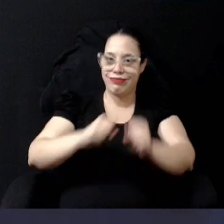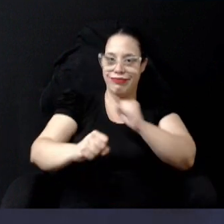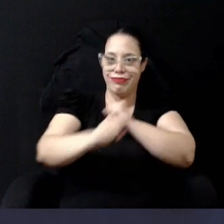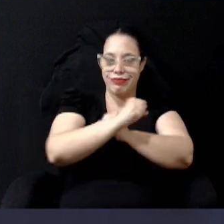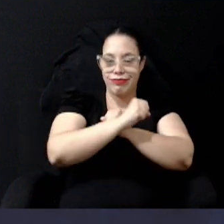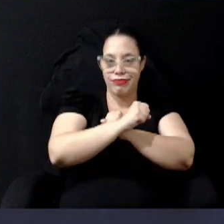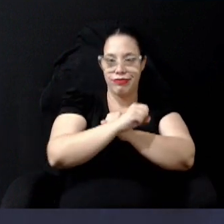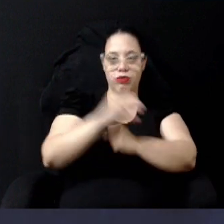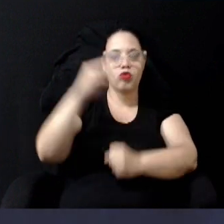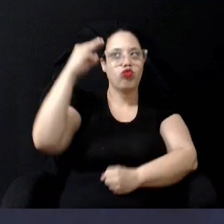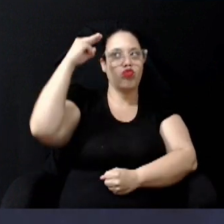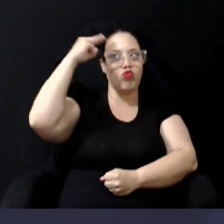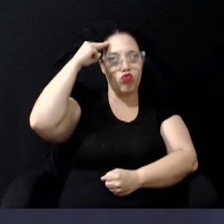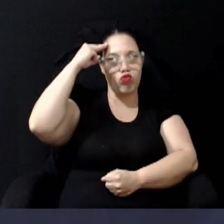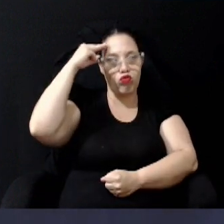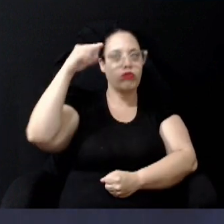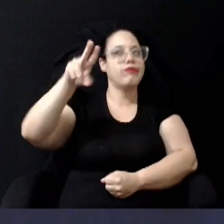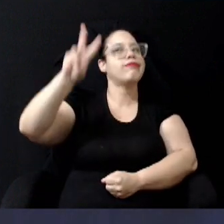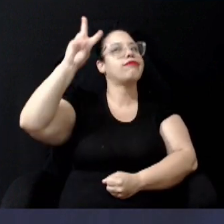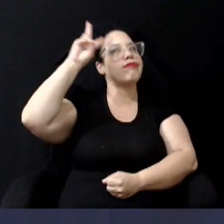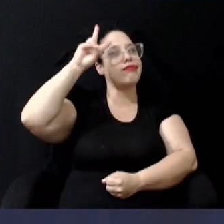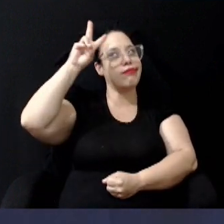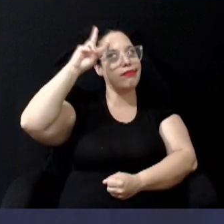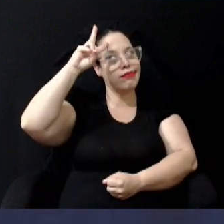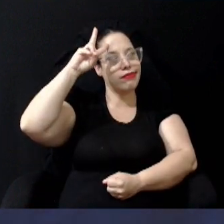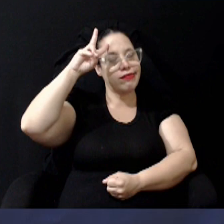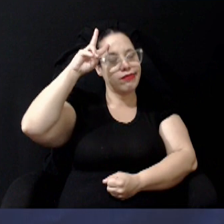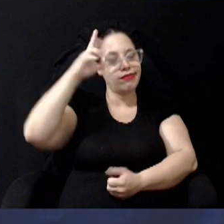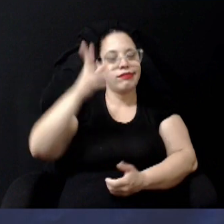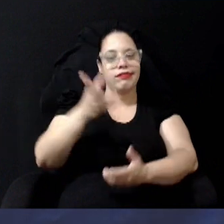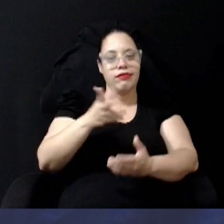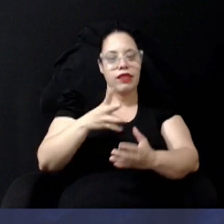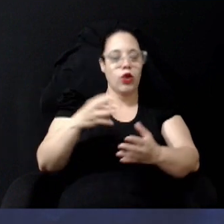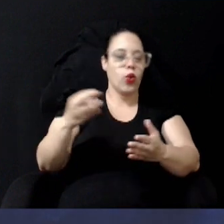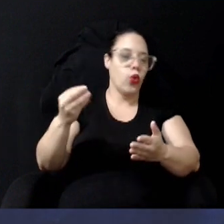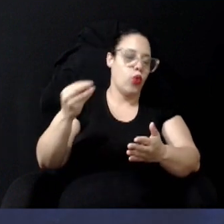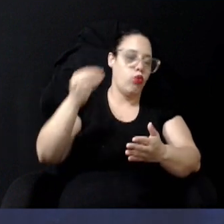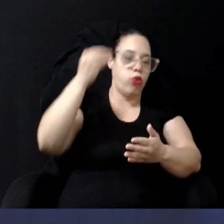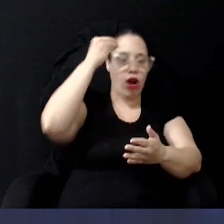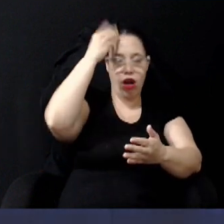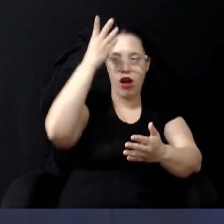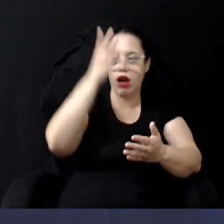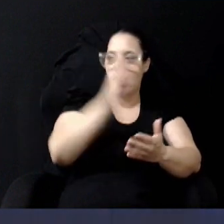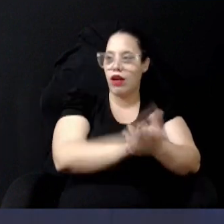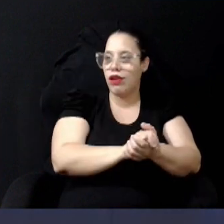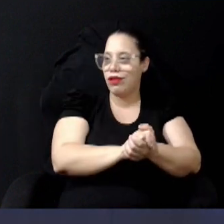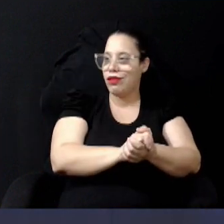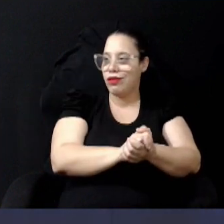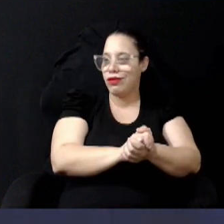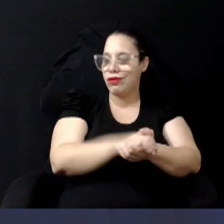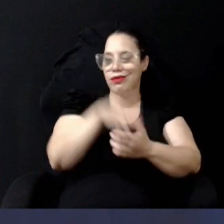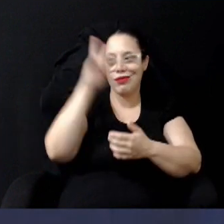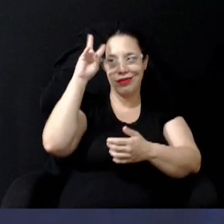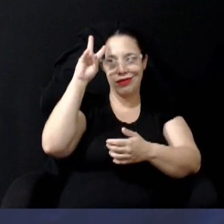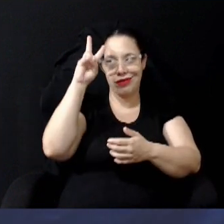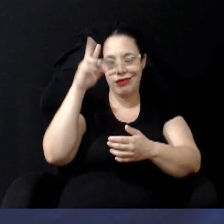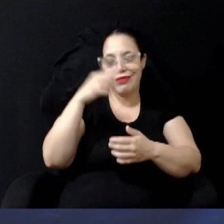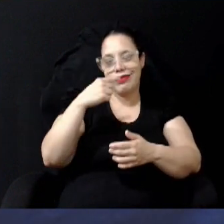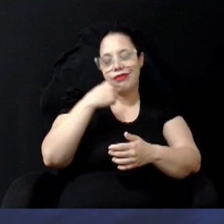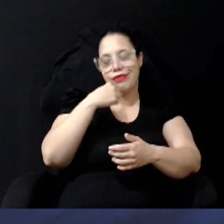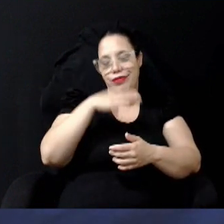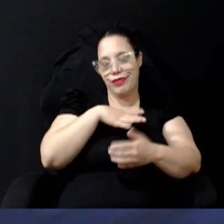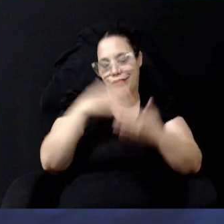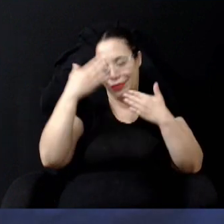nossa história, e dessa forma eternizando a história da nossa cidade. Muito